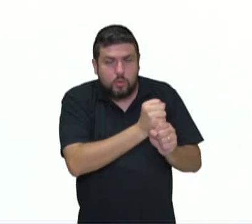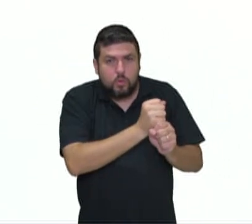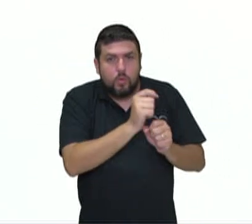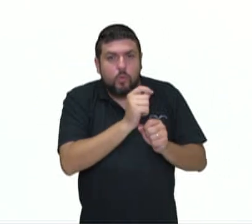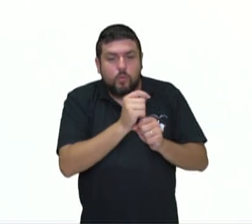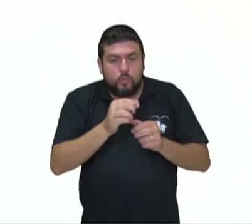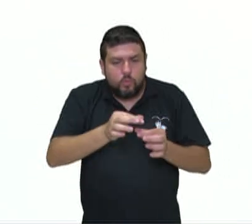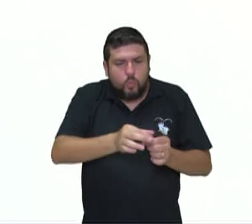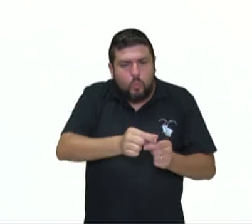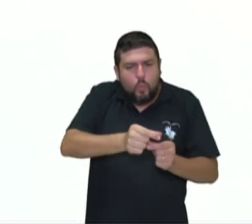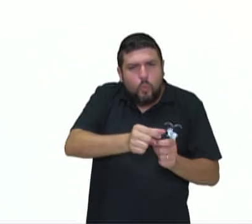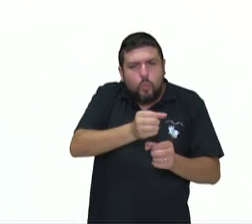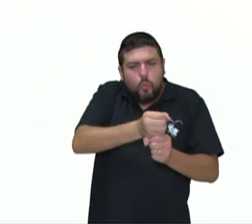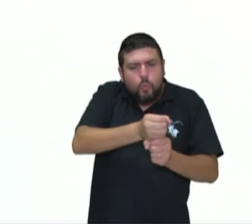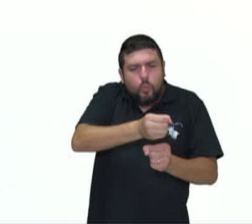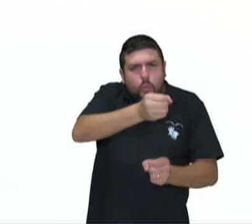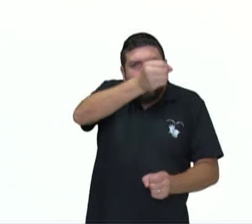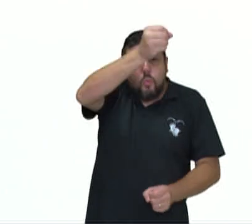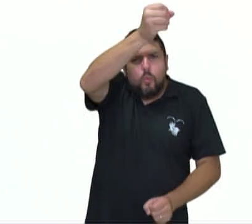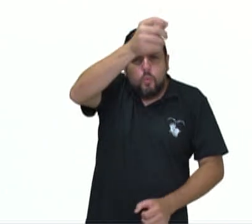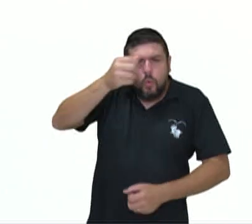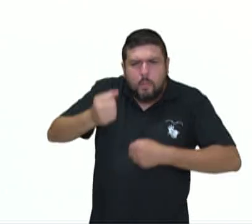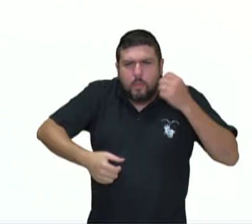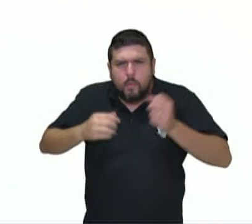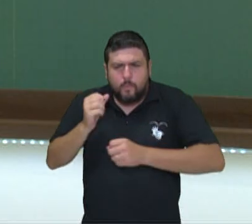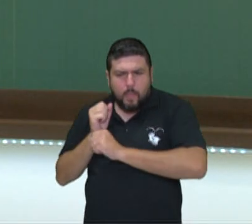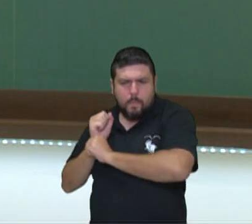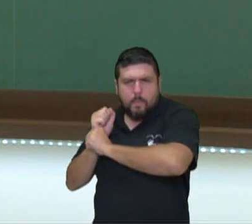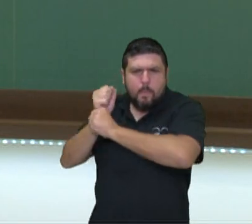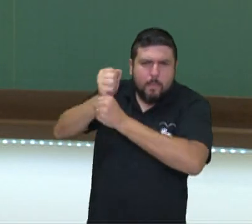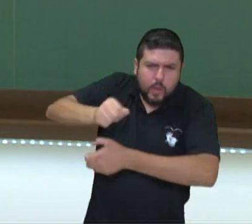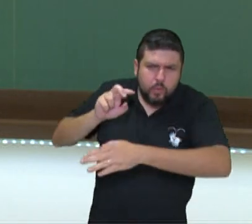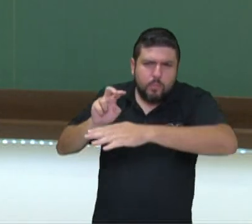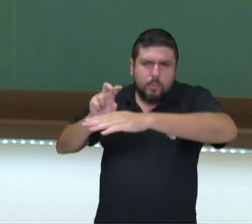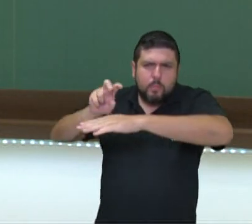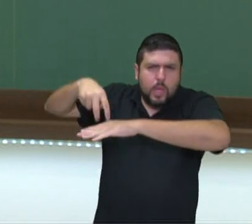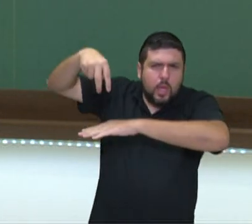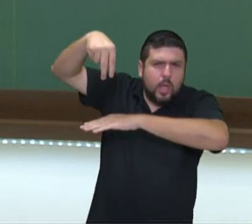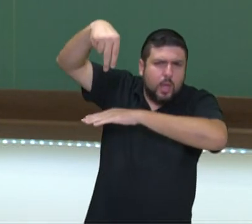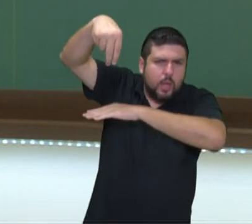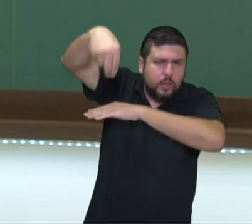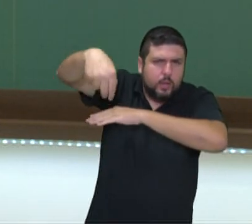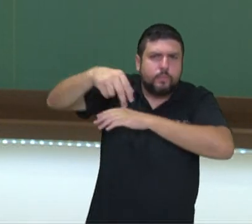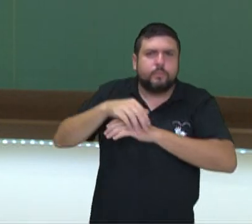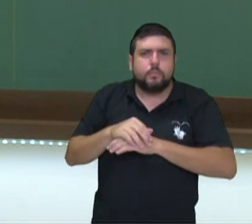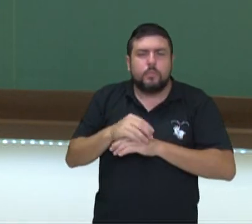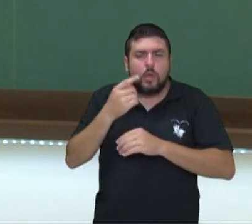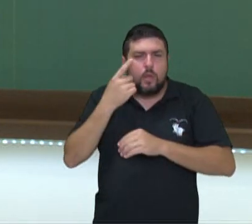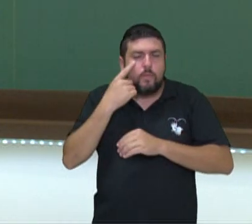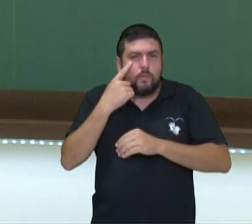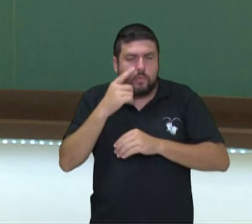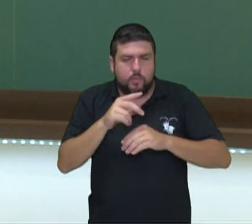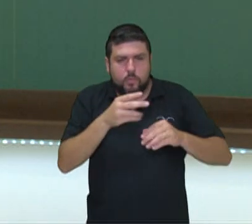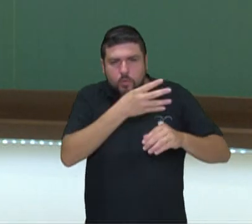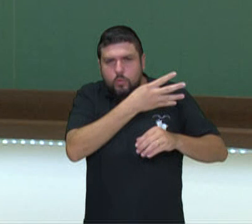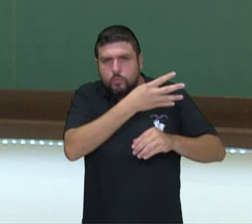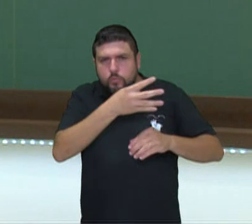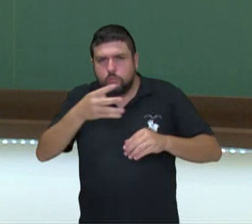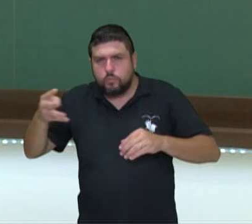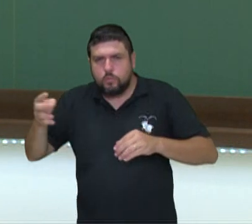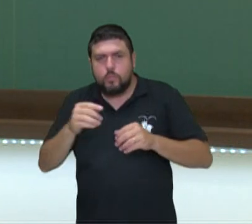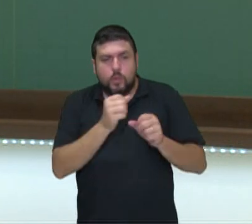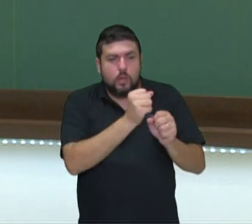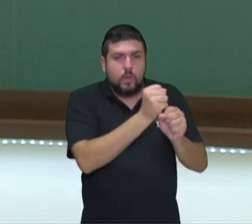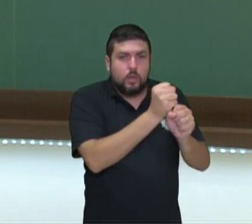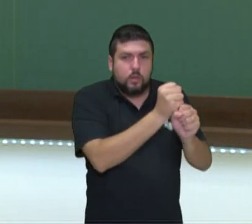com vara. Então, na primeira linha da minha coluna, primeira linha da minha tabela, eu tenho aqui os anos